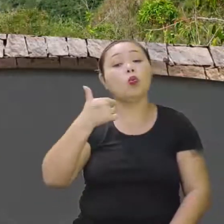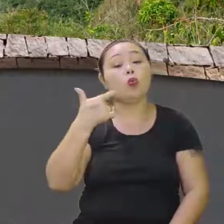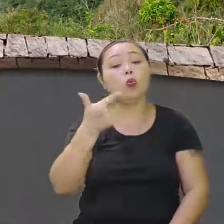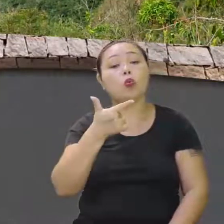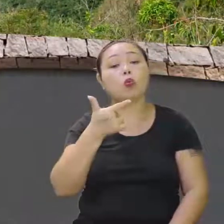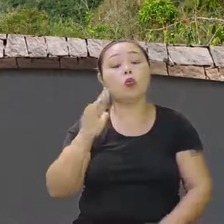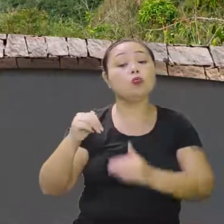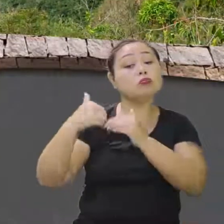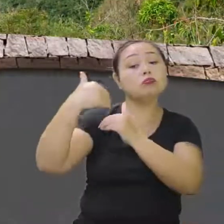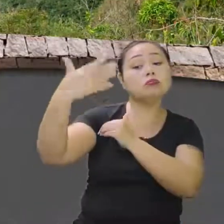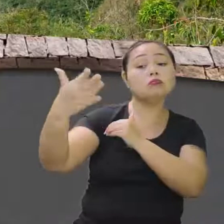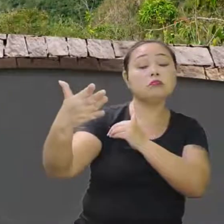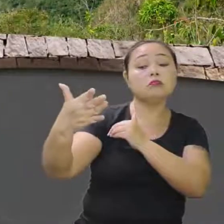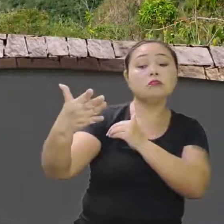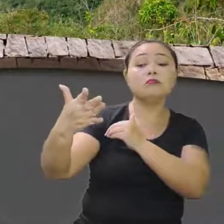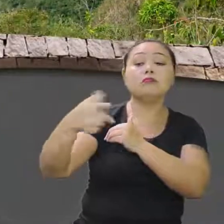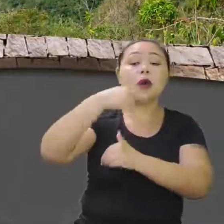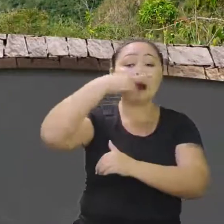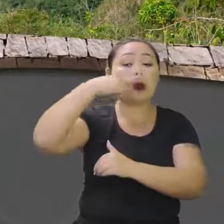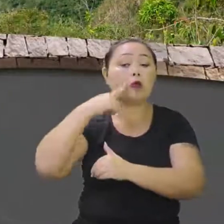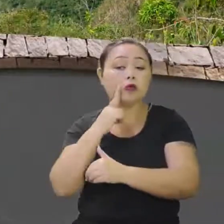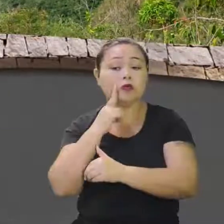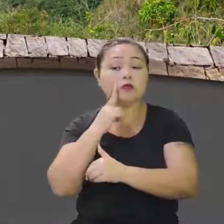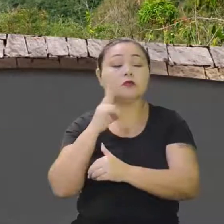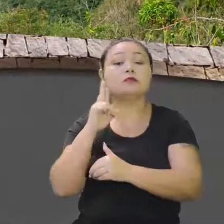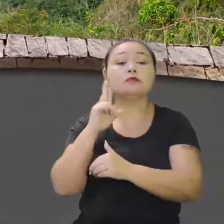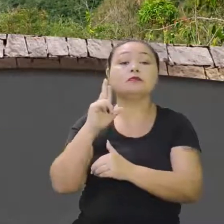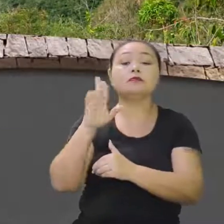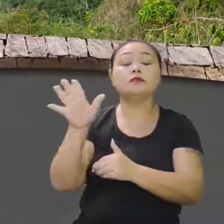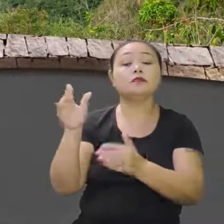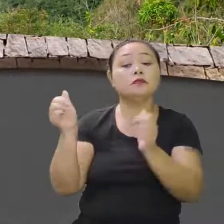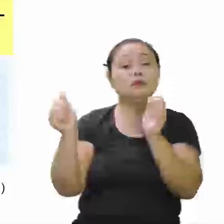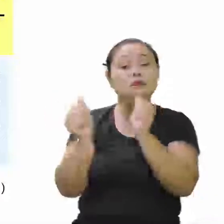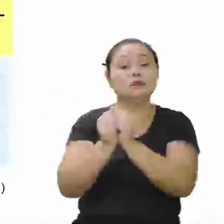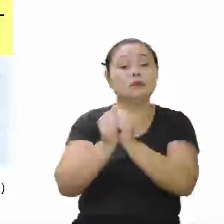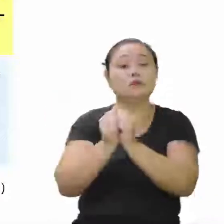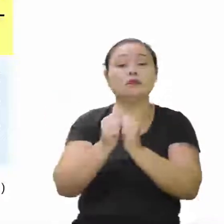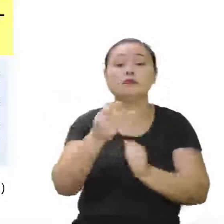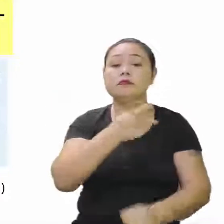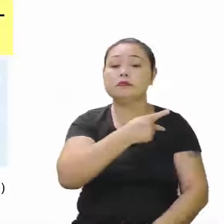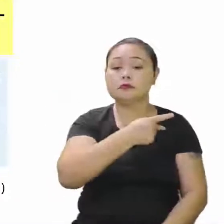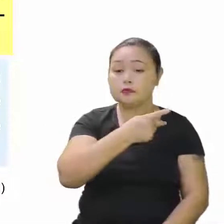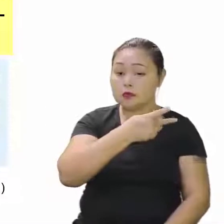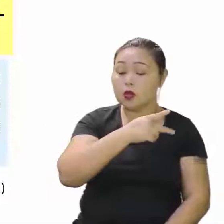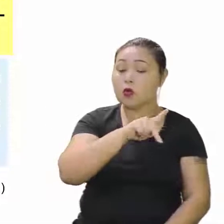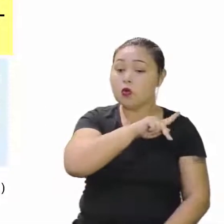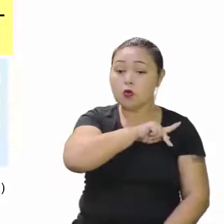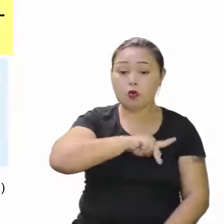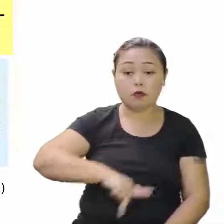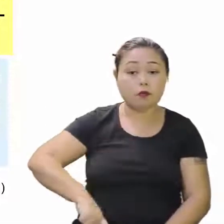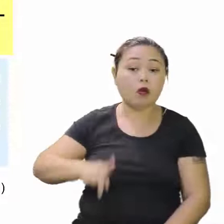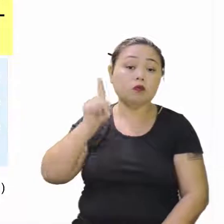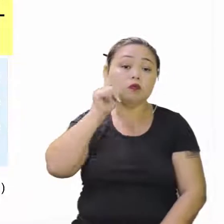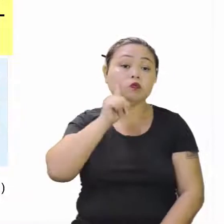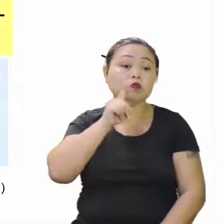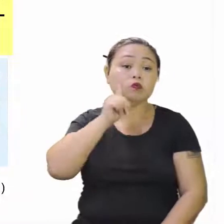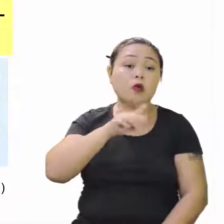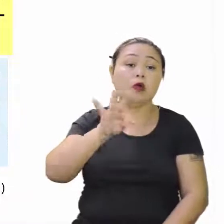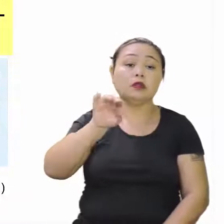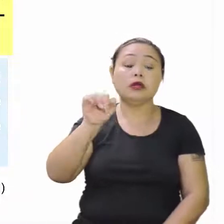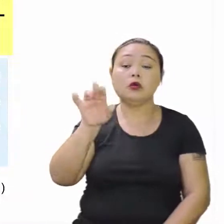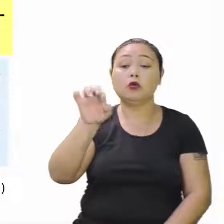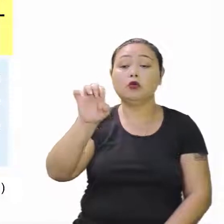o Cândido Mariano da Silva Rondon com o Theodoro Roosevelt. Chamado também Rio das